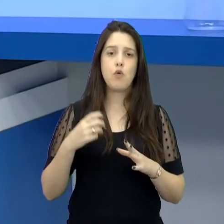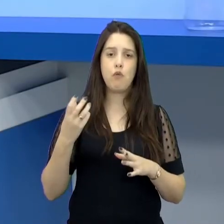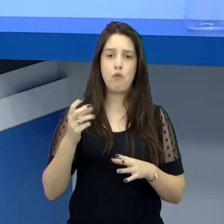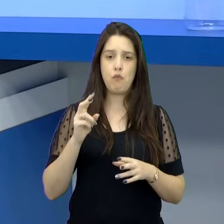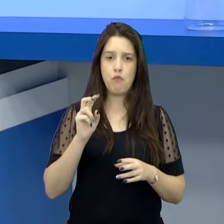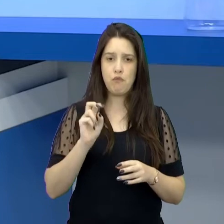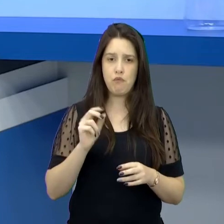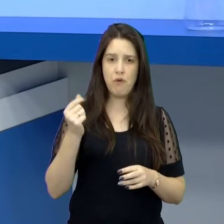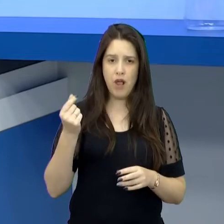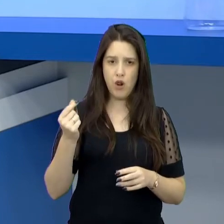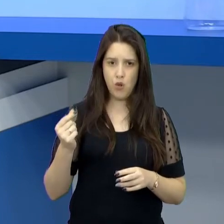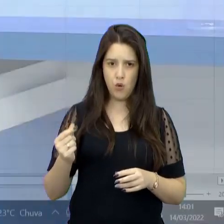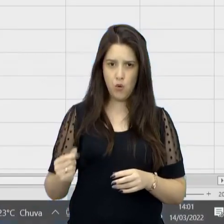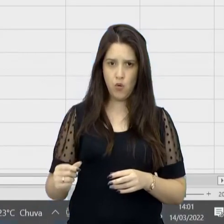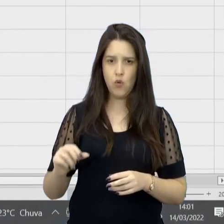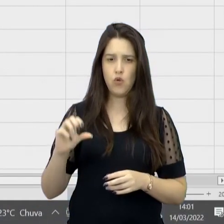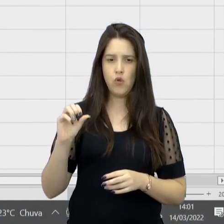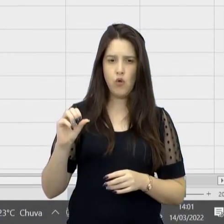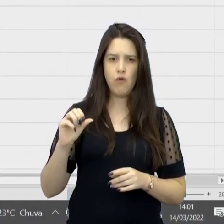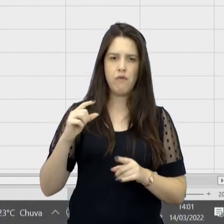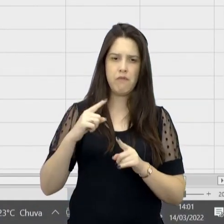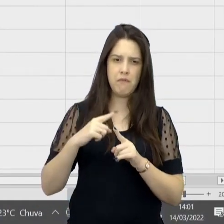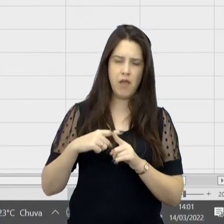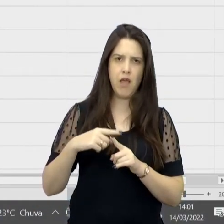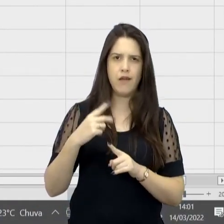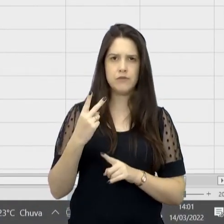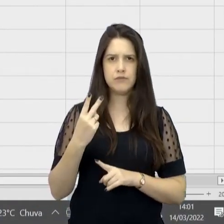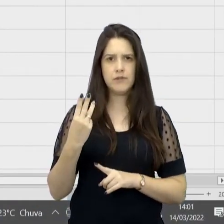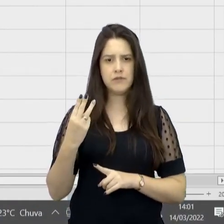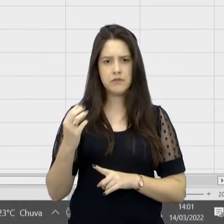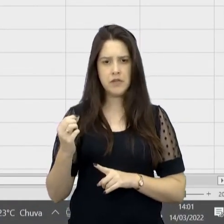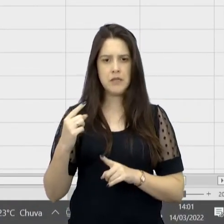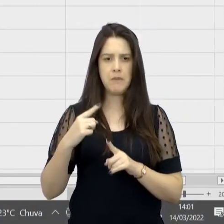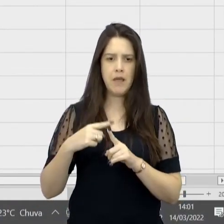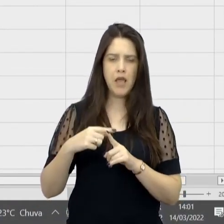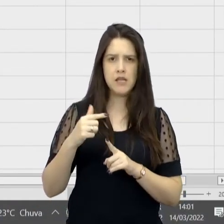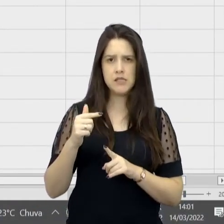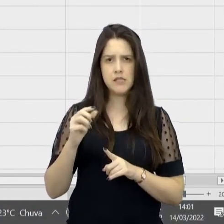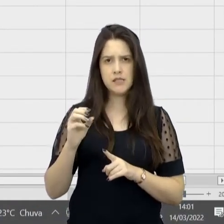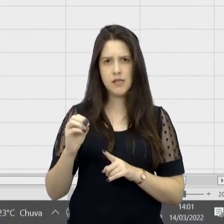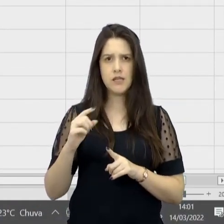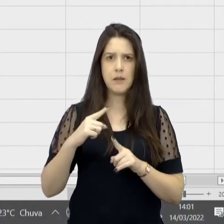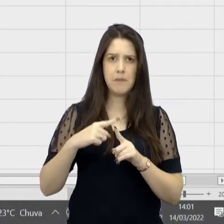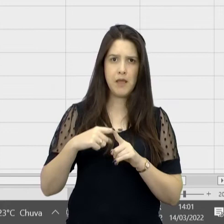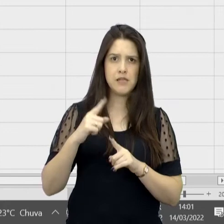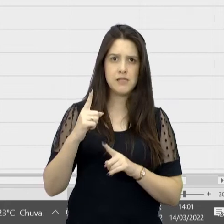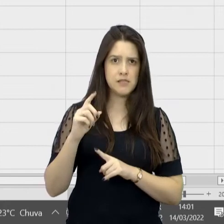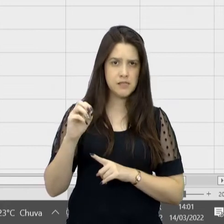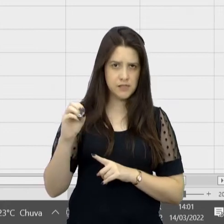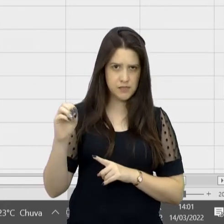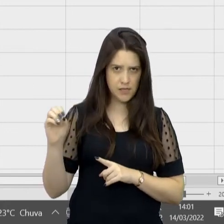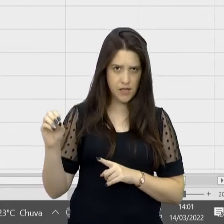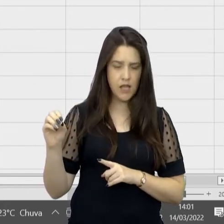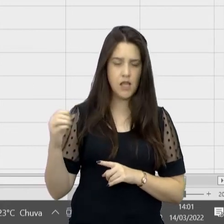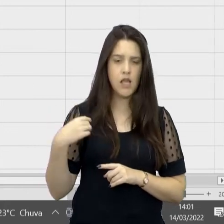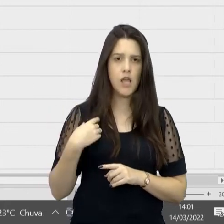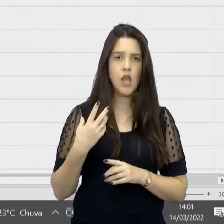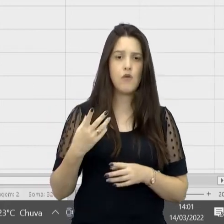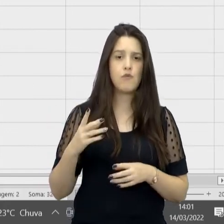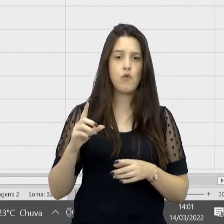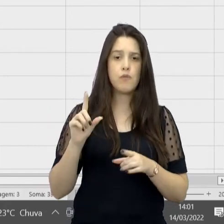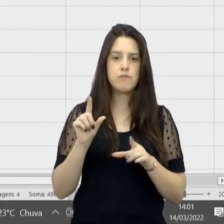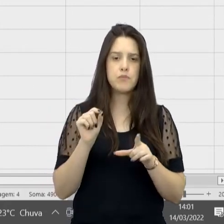e pôr 90 mais 230 mais 70 mais 100. Não, o Excel já faz isso pra gente. Eu vou